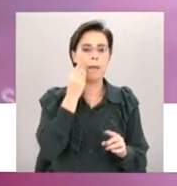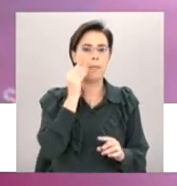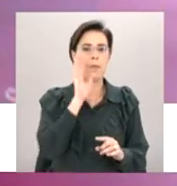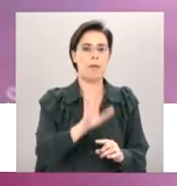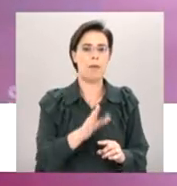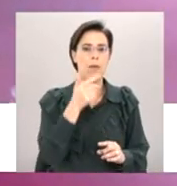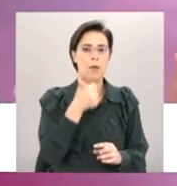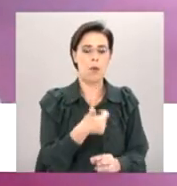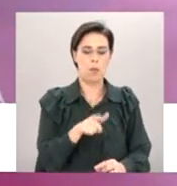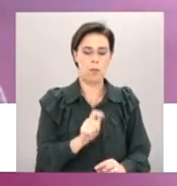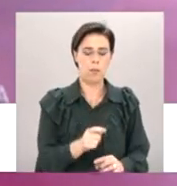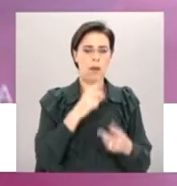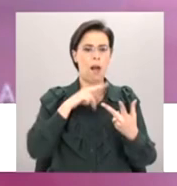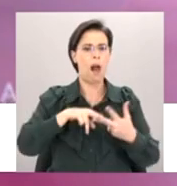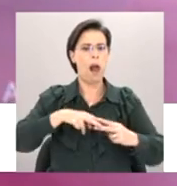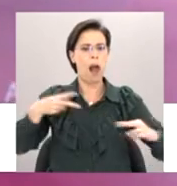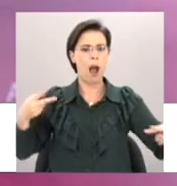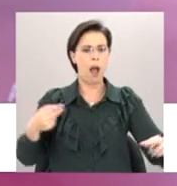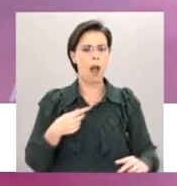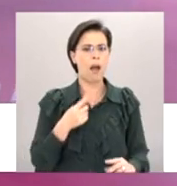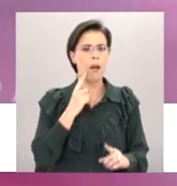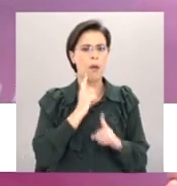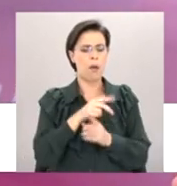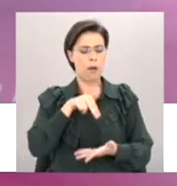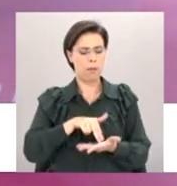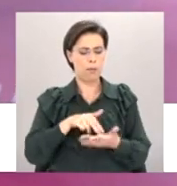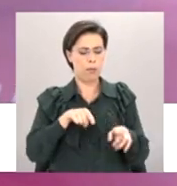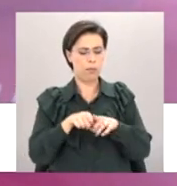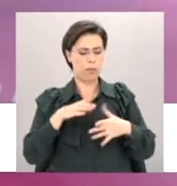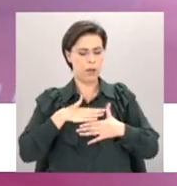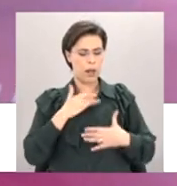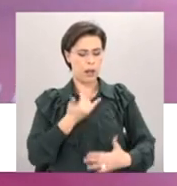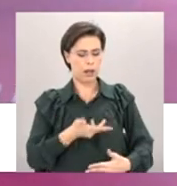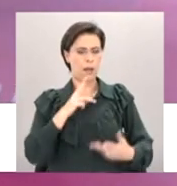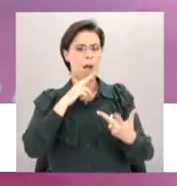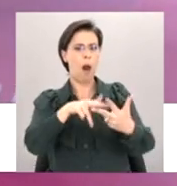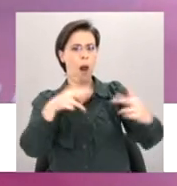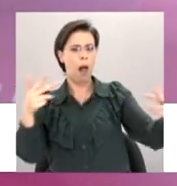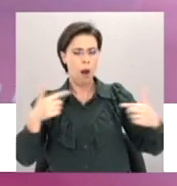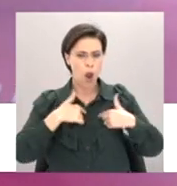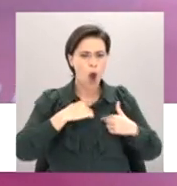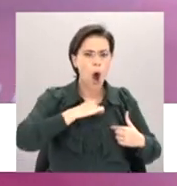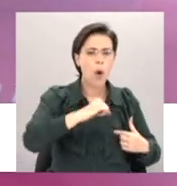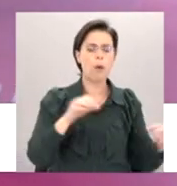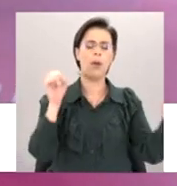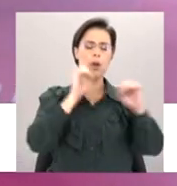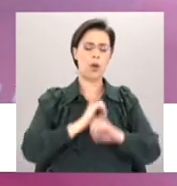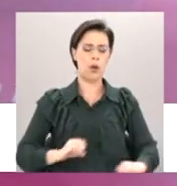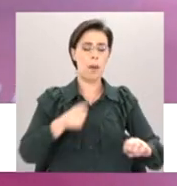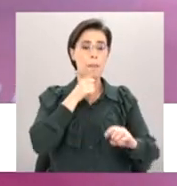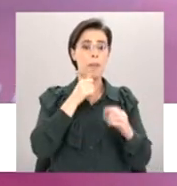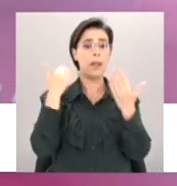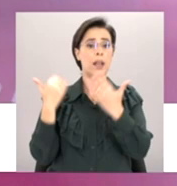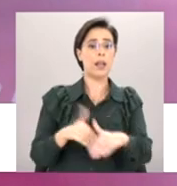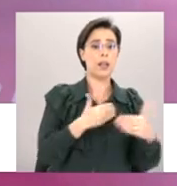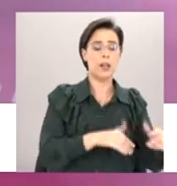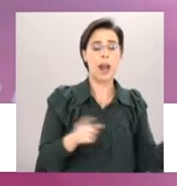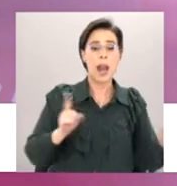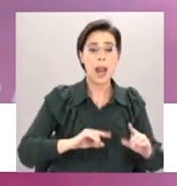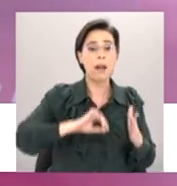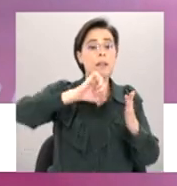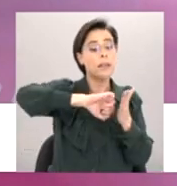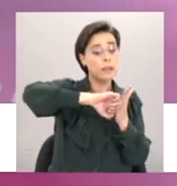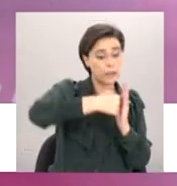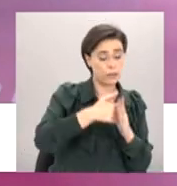bater uma boa tarde ou trocar o equipamento daquilo que for a posição política de incentivo Liberal não estamos comprei nenhum a medida restritiva me dá uns tantos